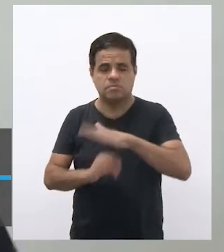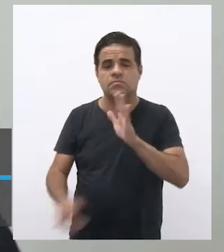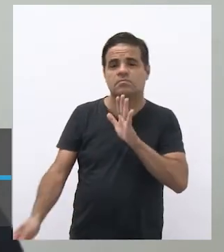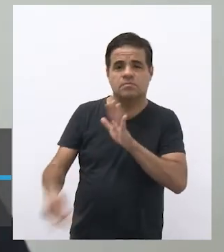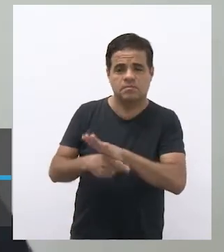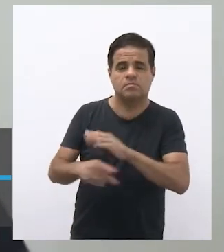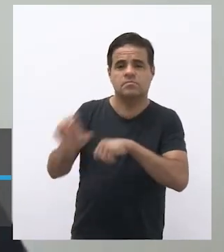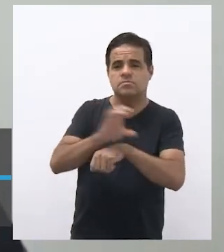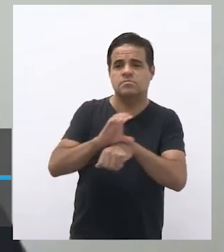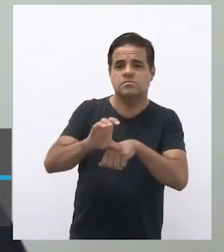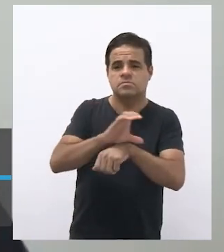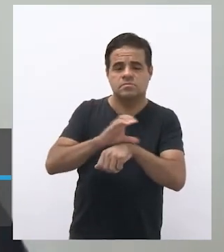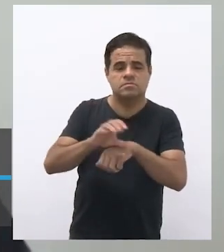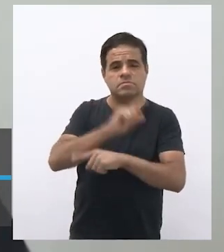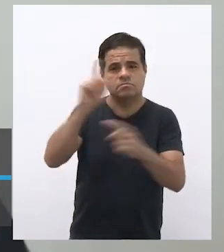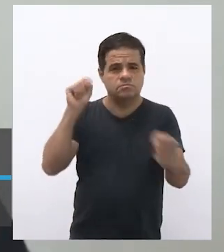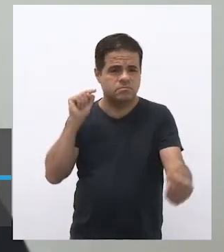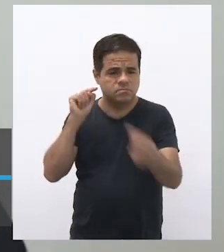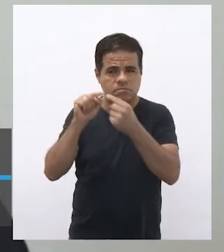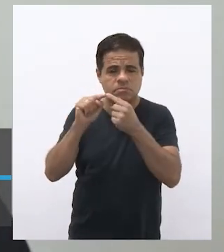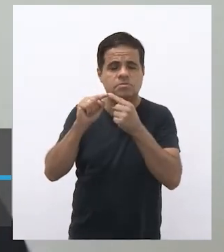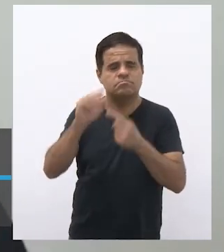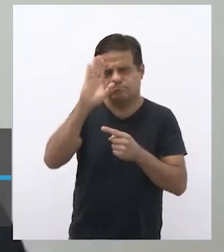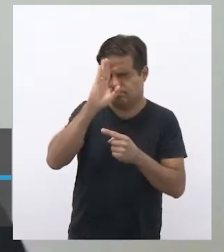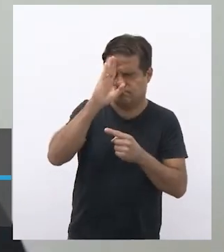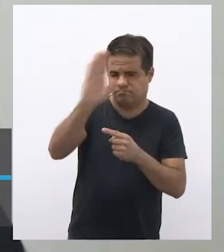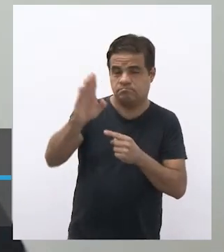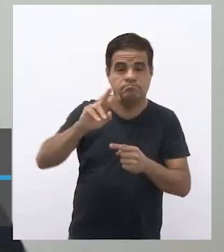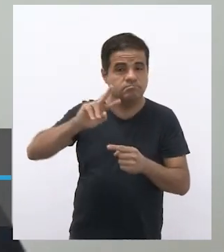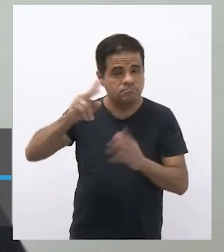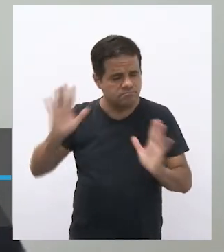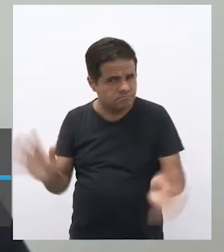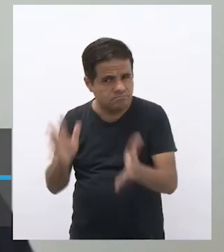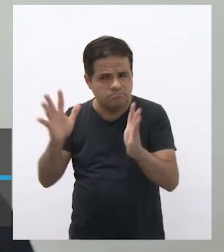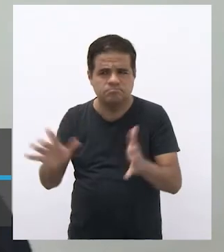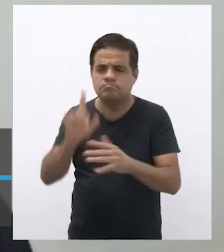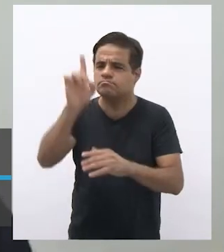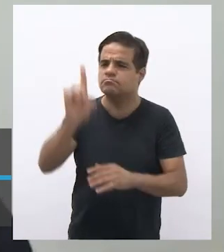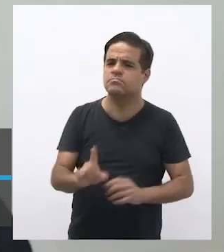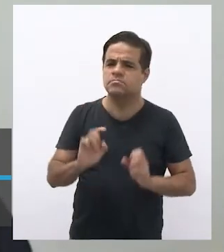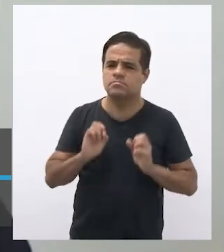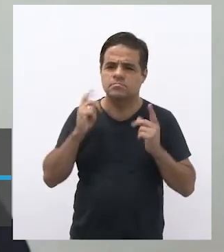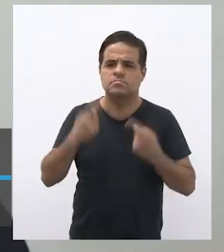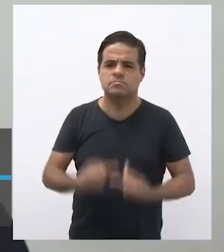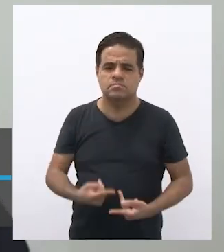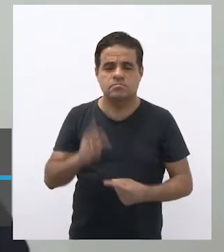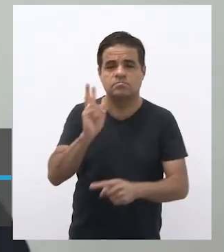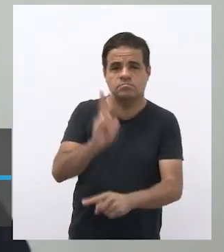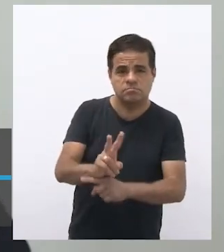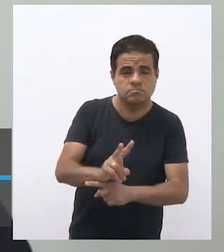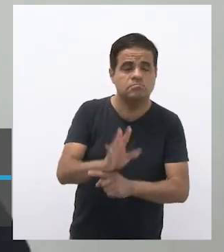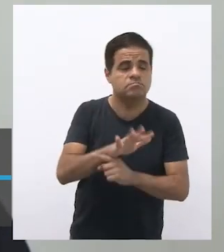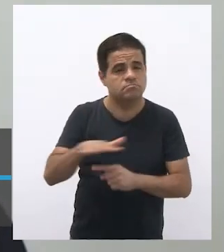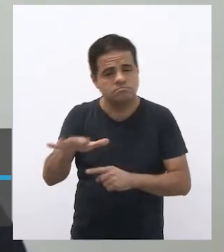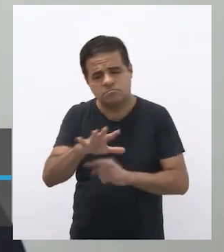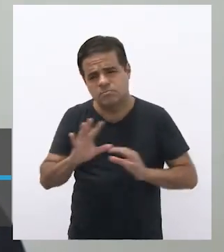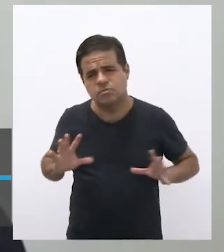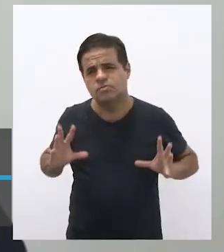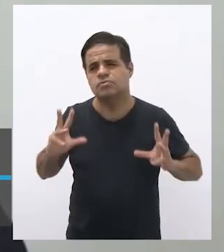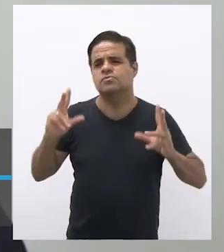Constituição e tem como objetivo principal a promoção dos direitos humanos e a defesa dos necessitados em todos os